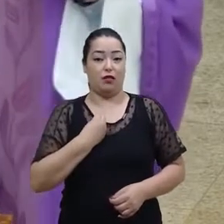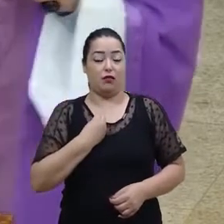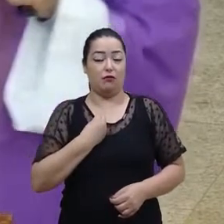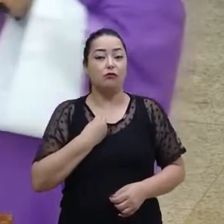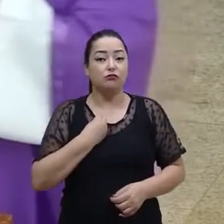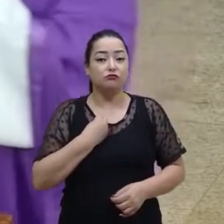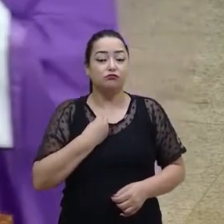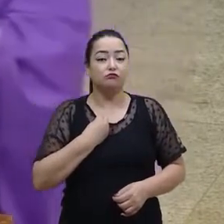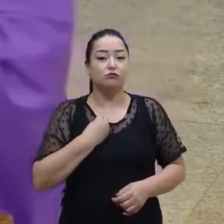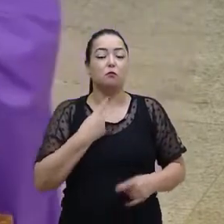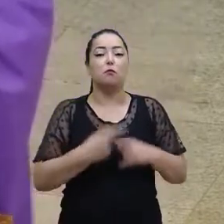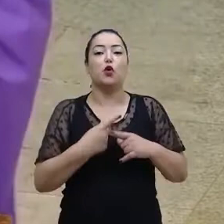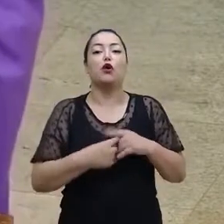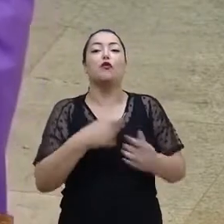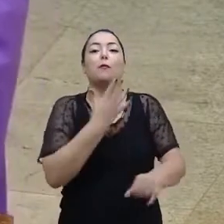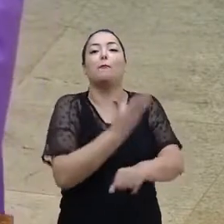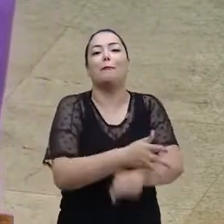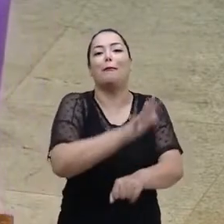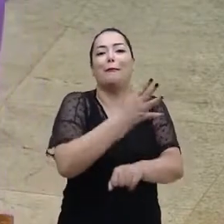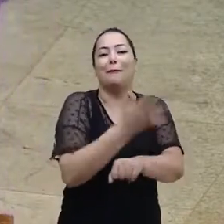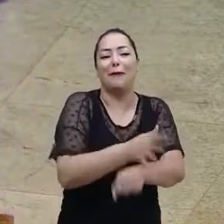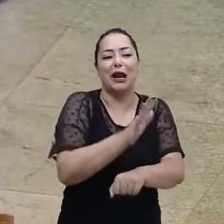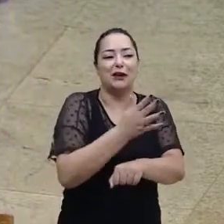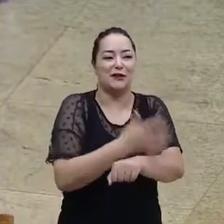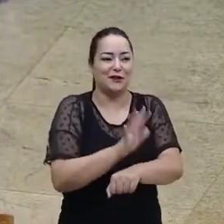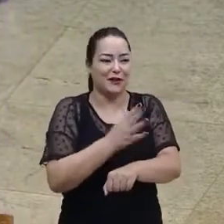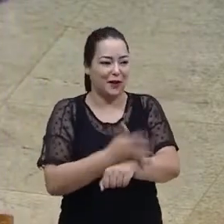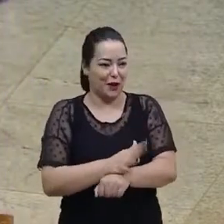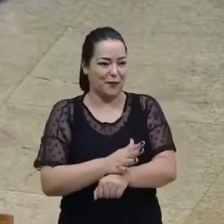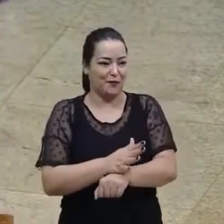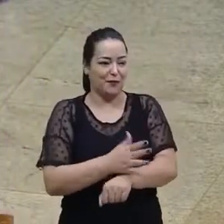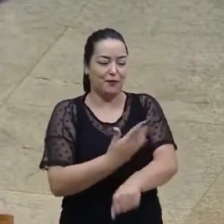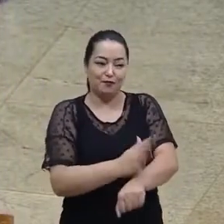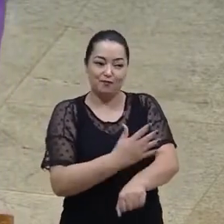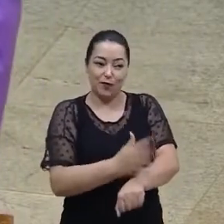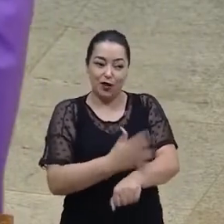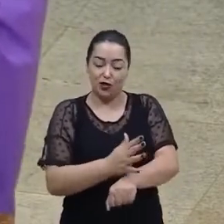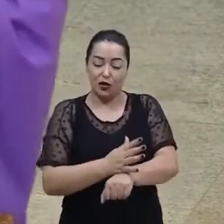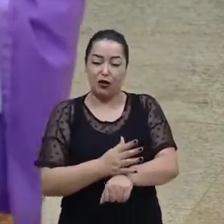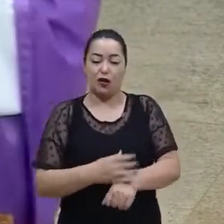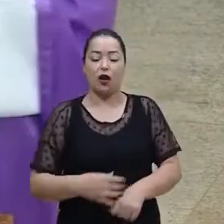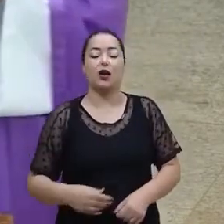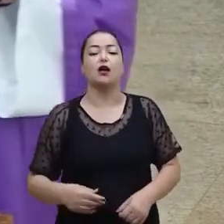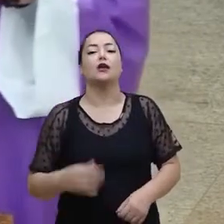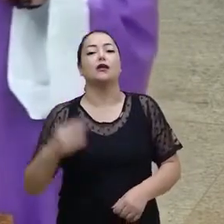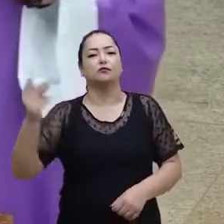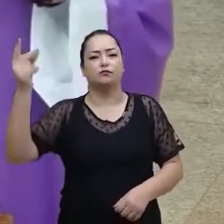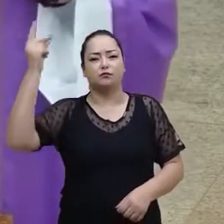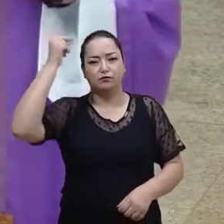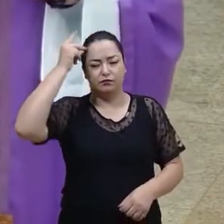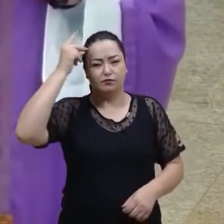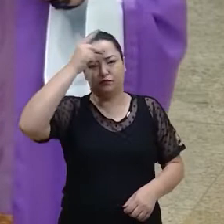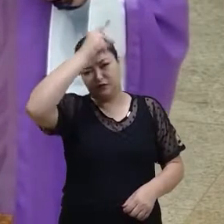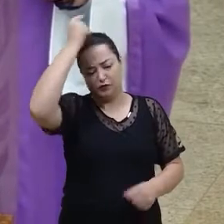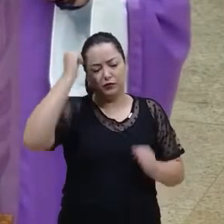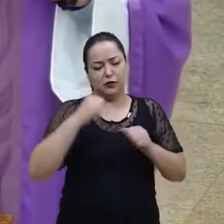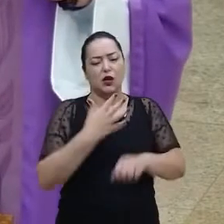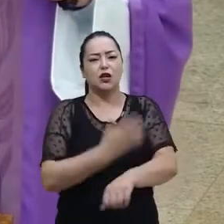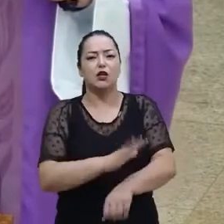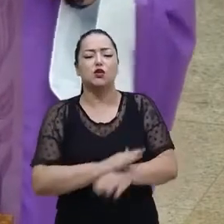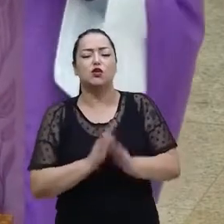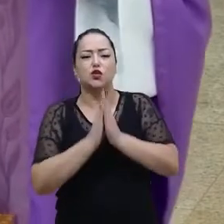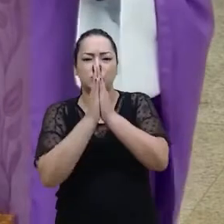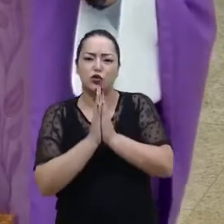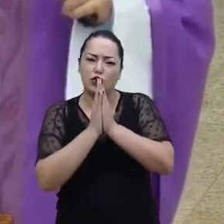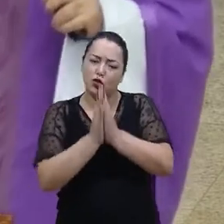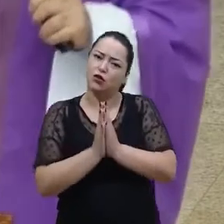porque eu vou fazer exercícios exercícios espirituais como chamava Santo Inácio